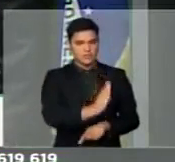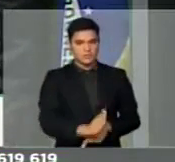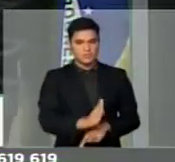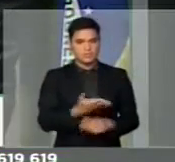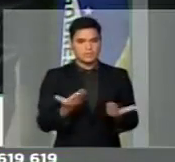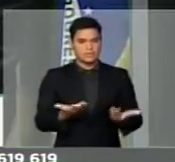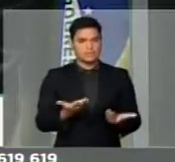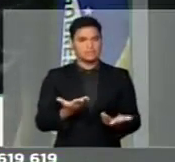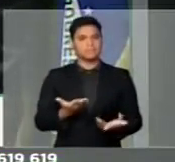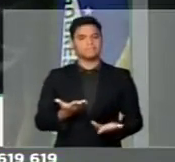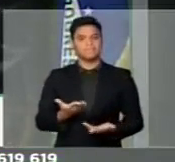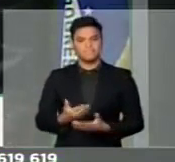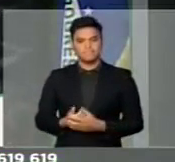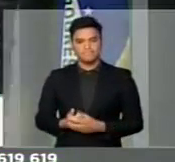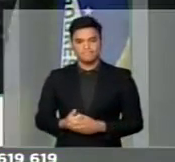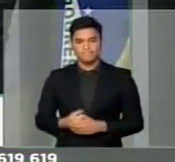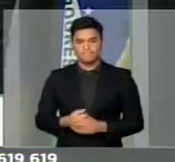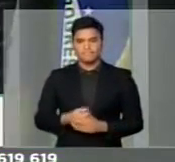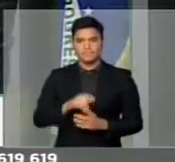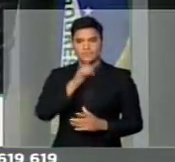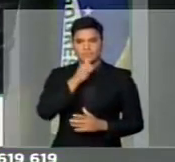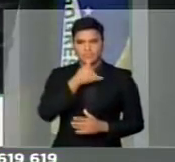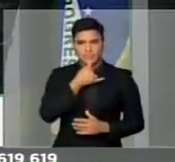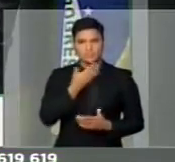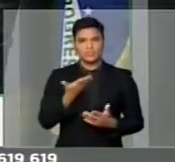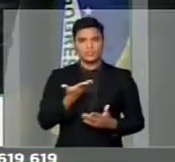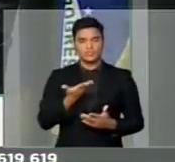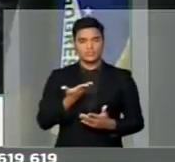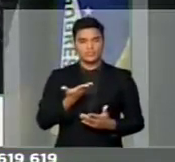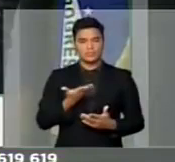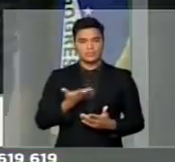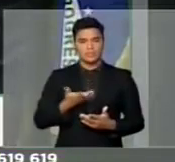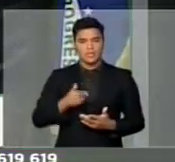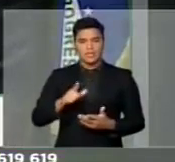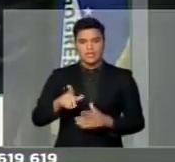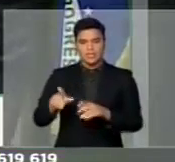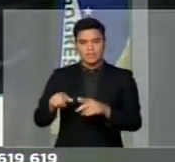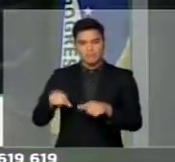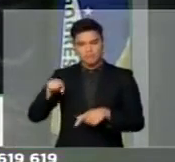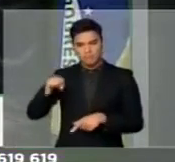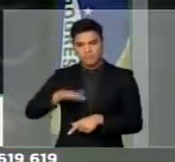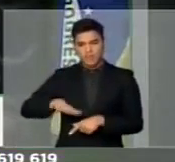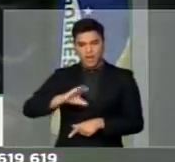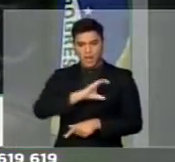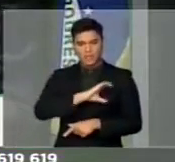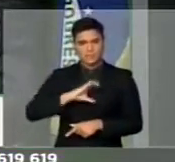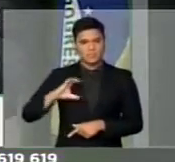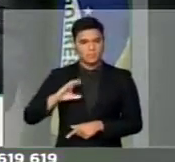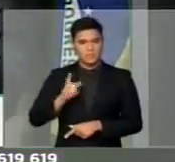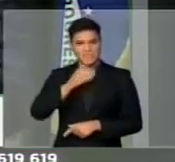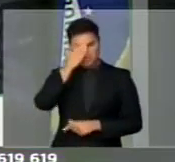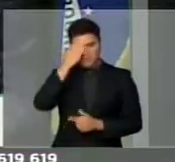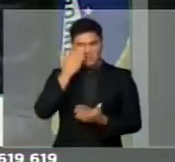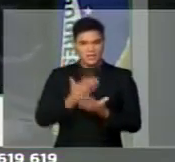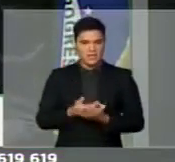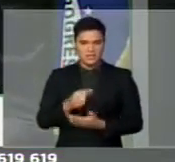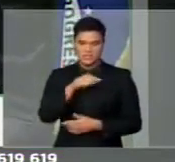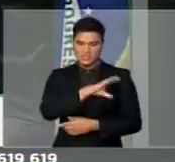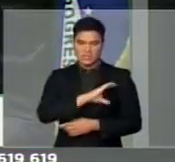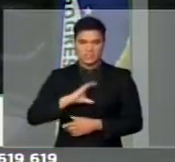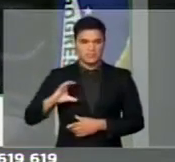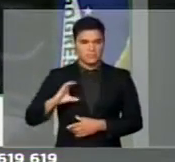brasileiras, reconhecerão e, mais uma vez, descredibilizará as CPIs,